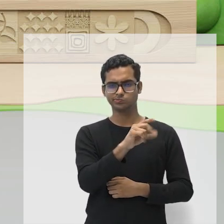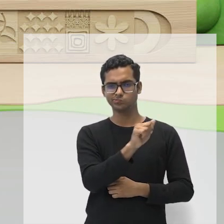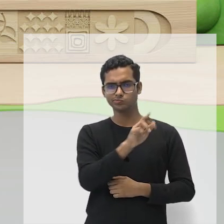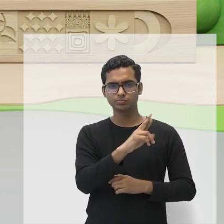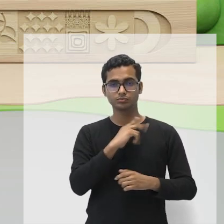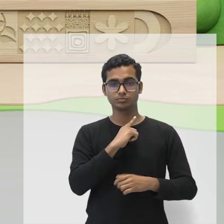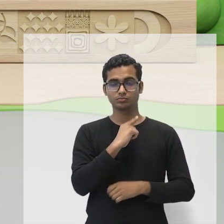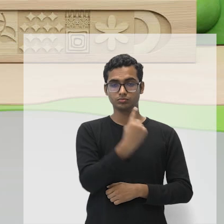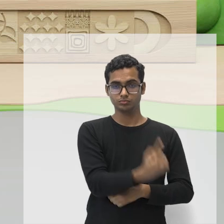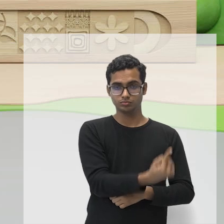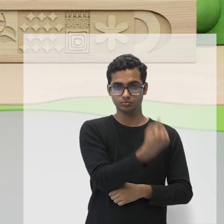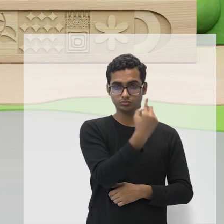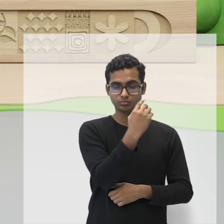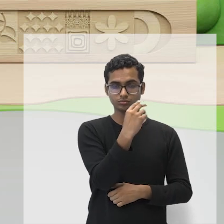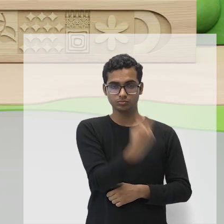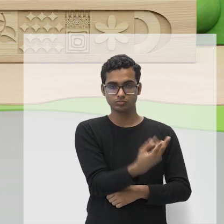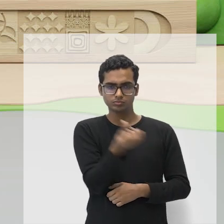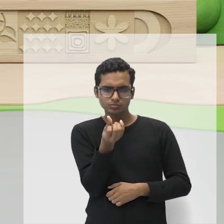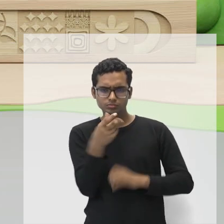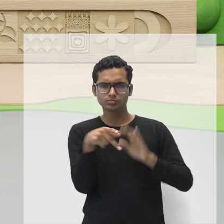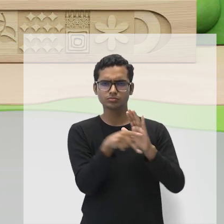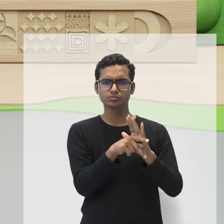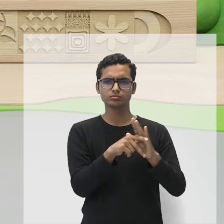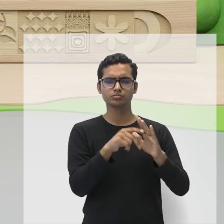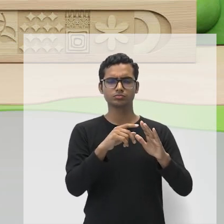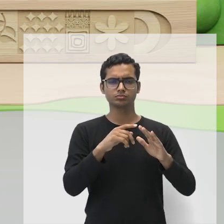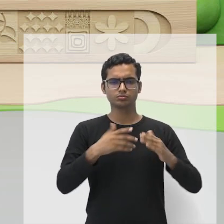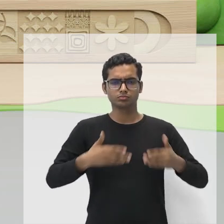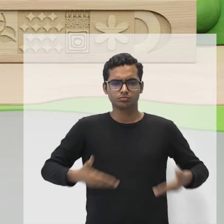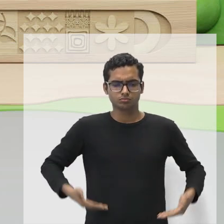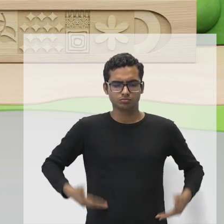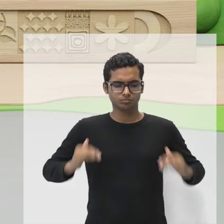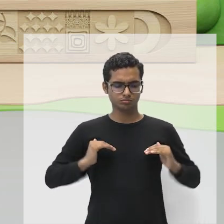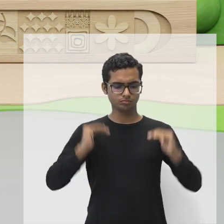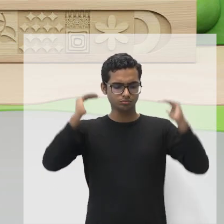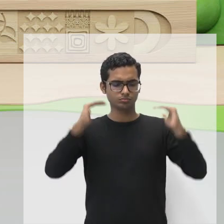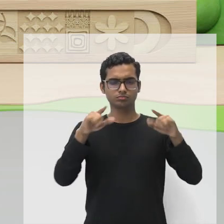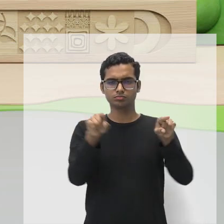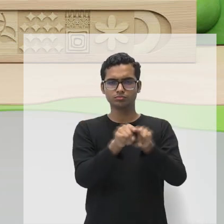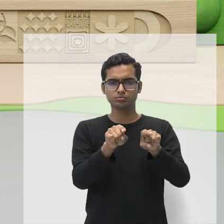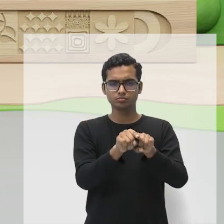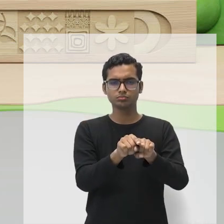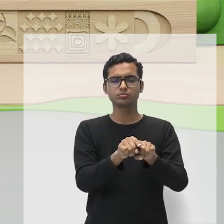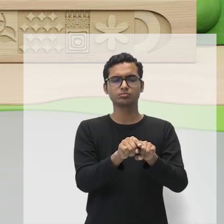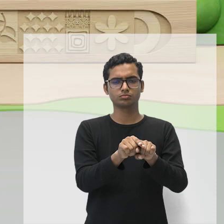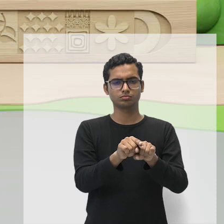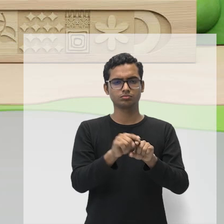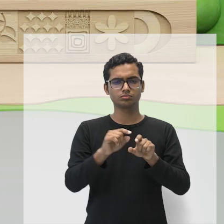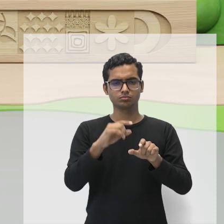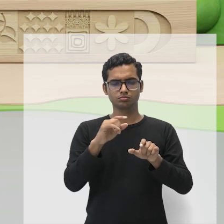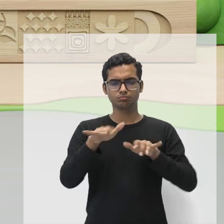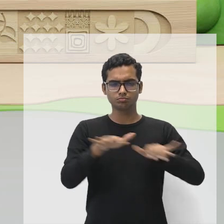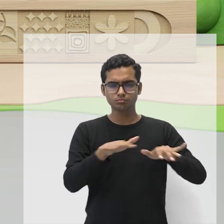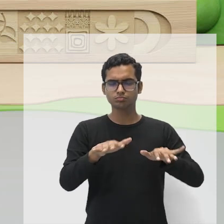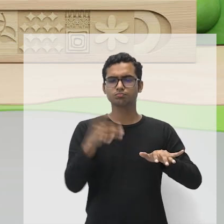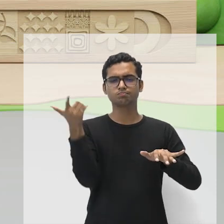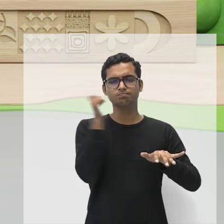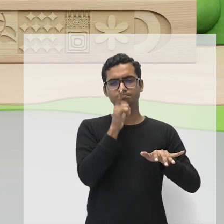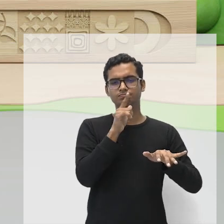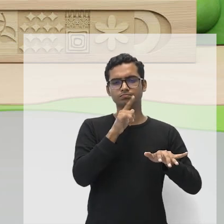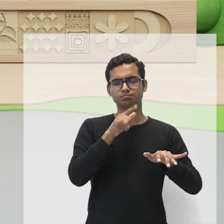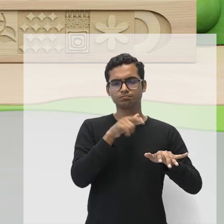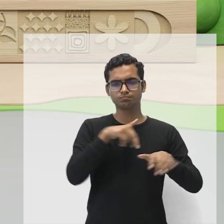está dividido entre os membros superiores e membros inferiores, que nos dão o quê? Movimento